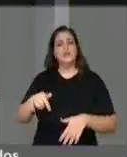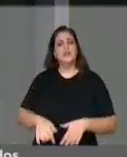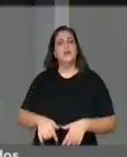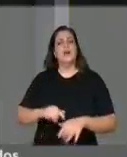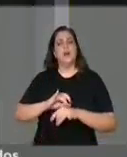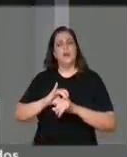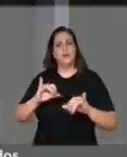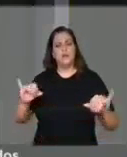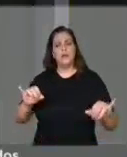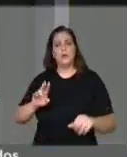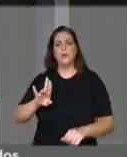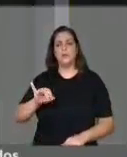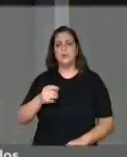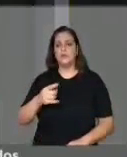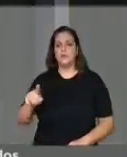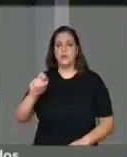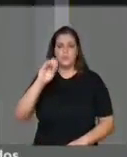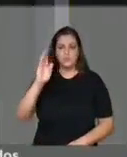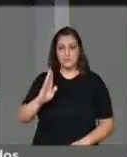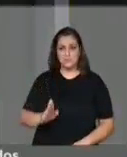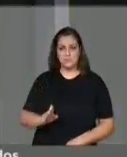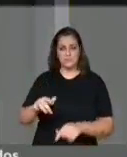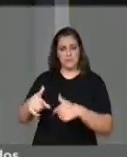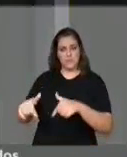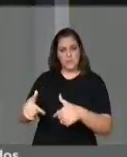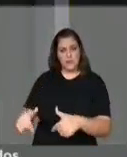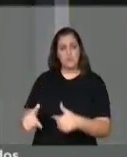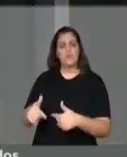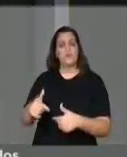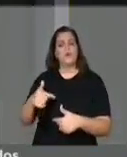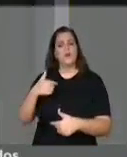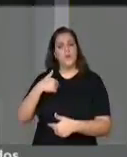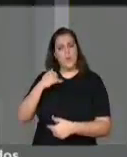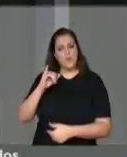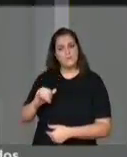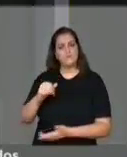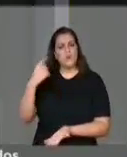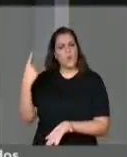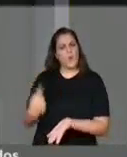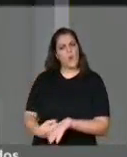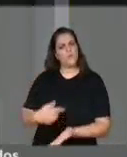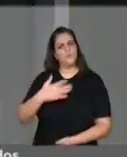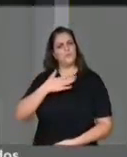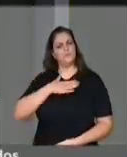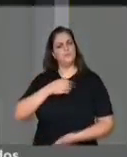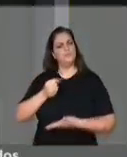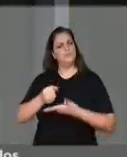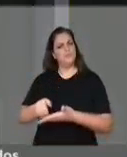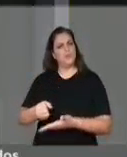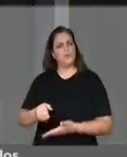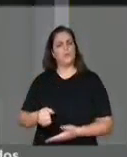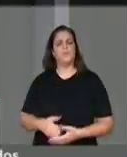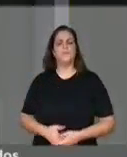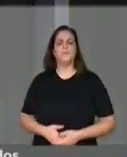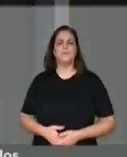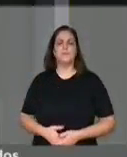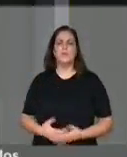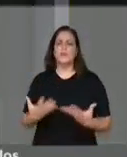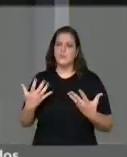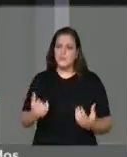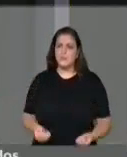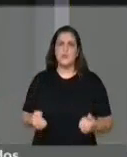também o nosso compromisso, deputado Vicentinho, com esta luta e com esta causa. Convido a todos ao